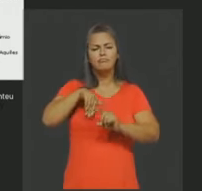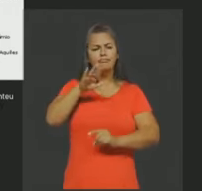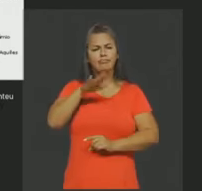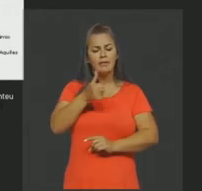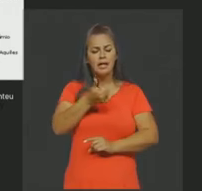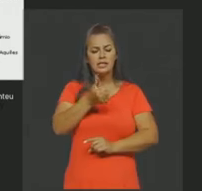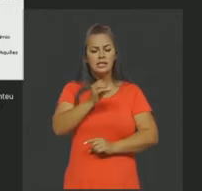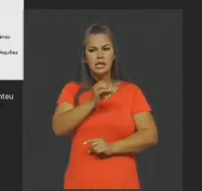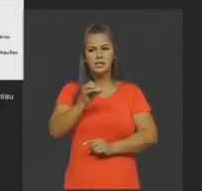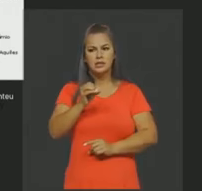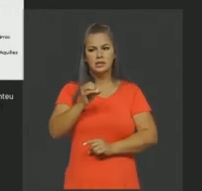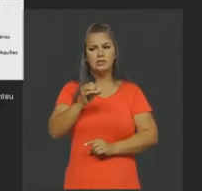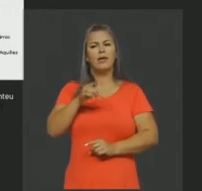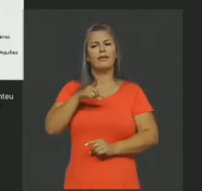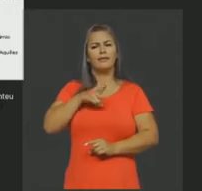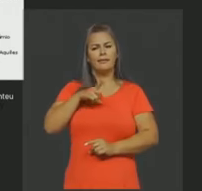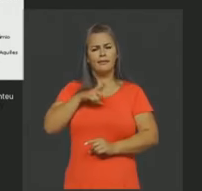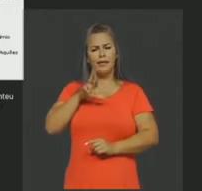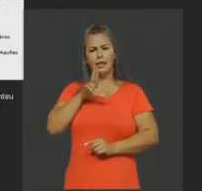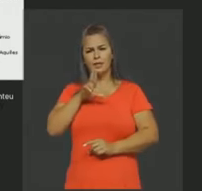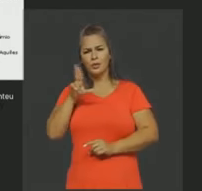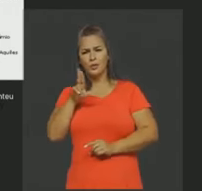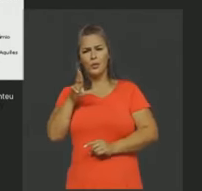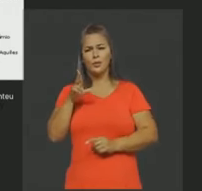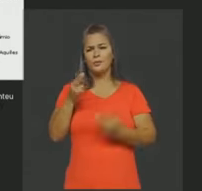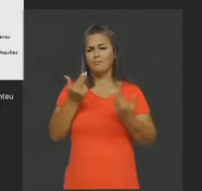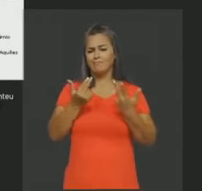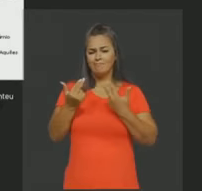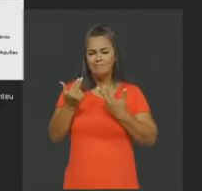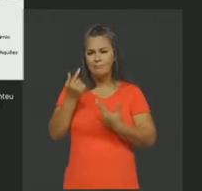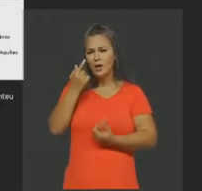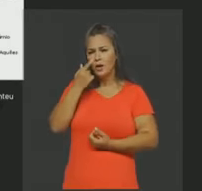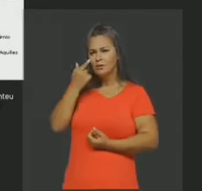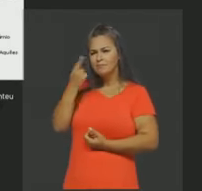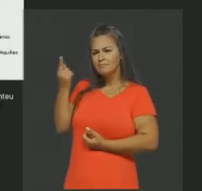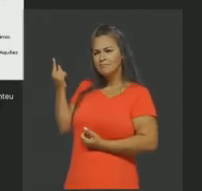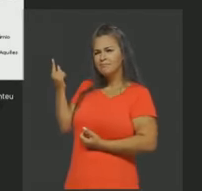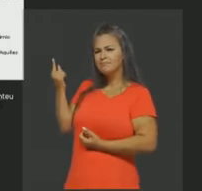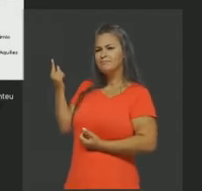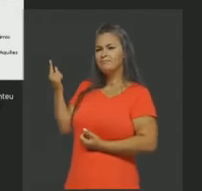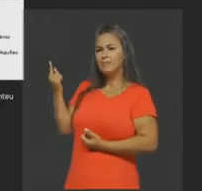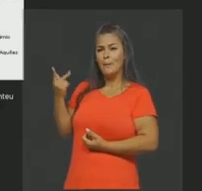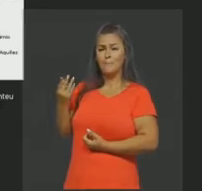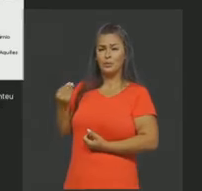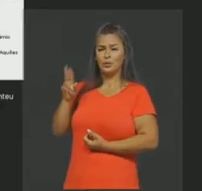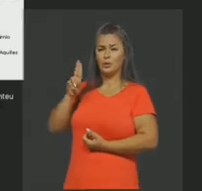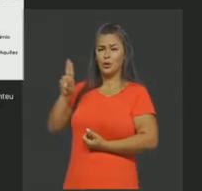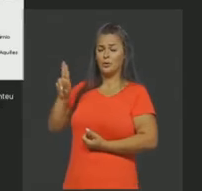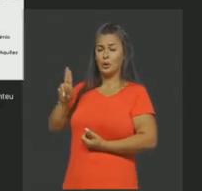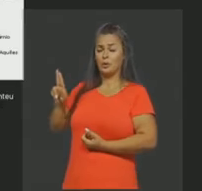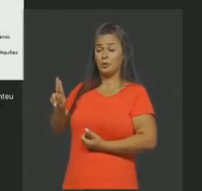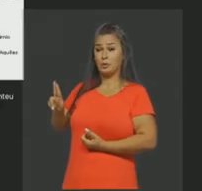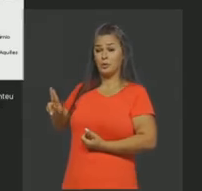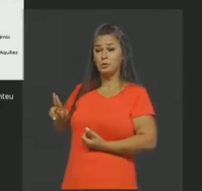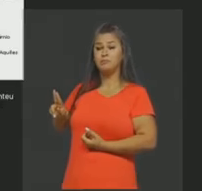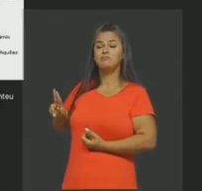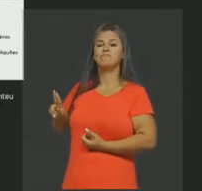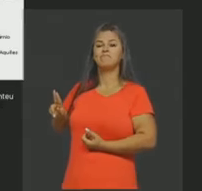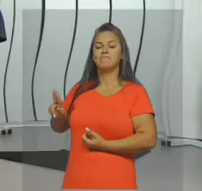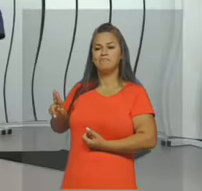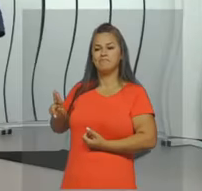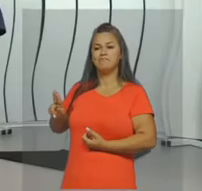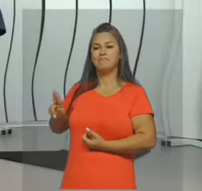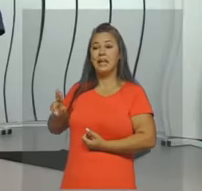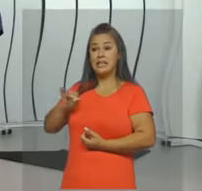eles têm nomes, assim, muito pela forma, redondo, trapézio, reto, tem a ver com a forma, né? Se tiver